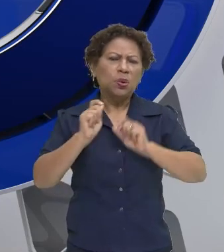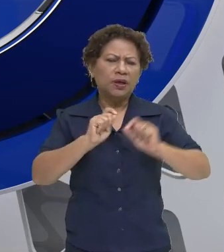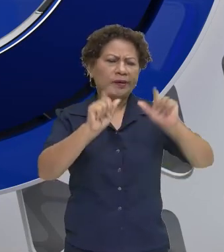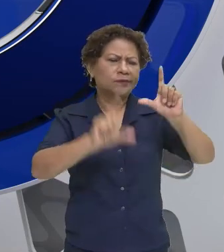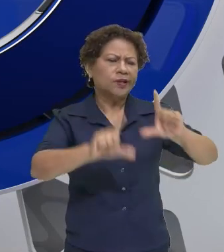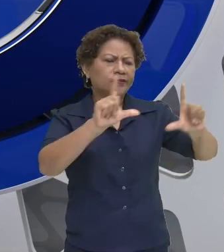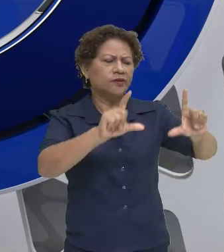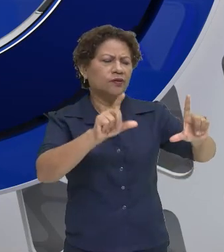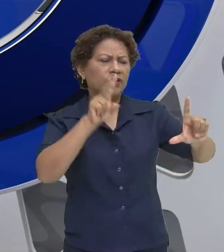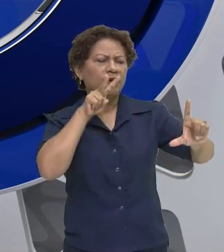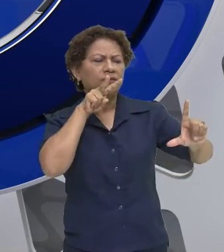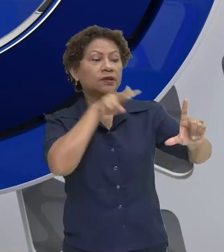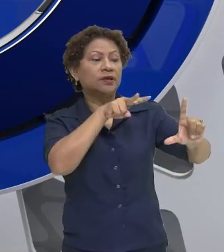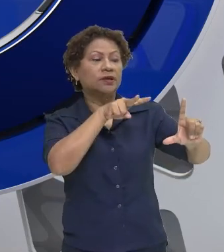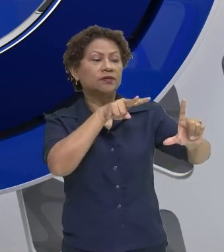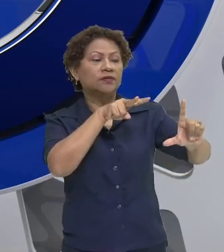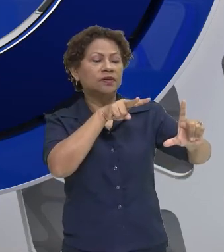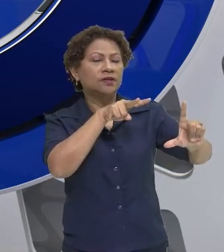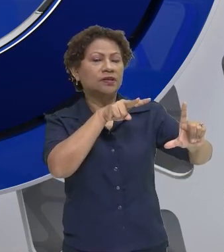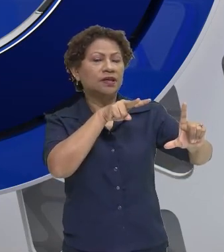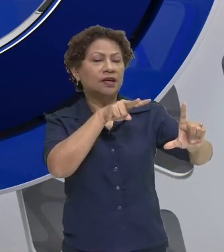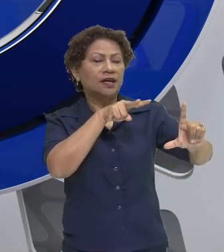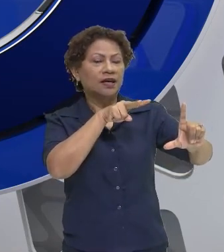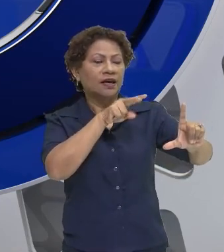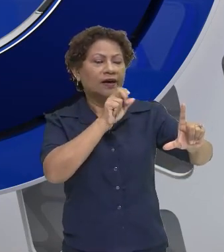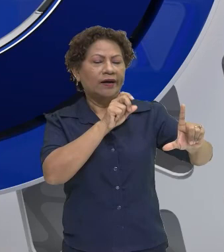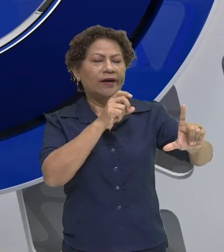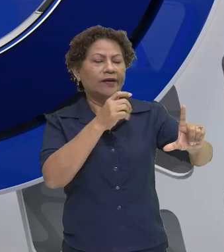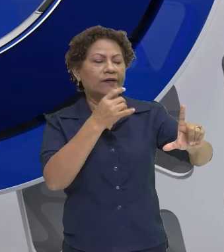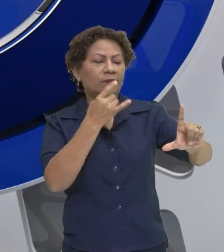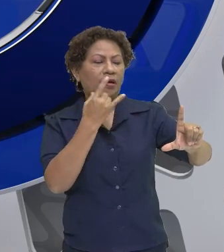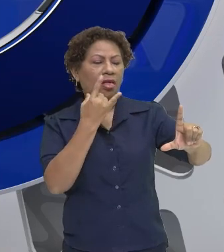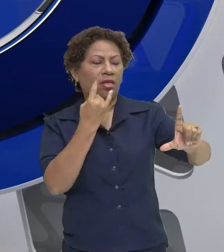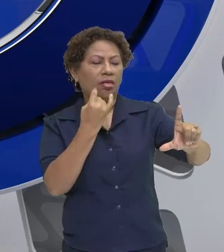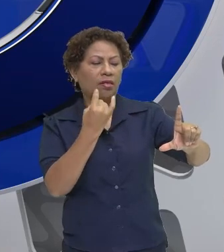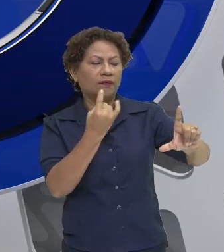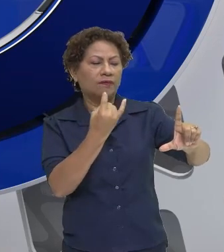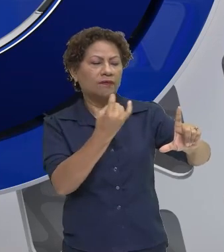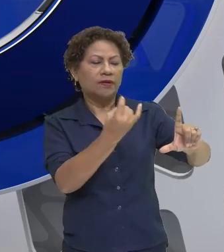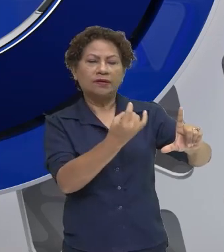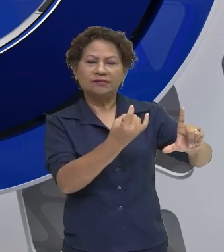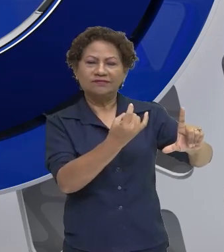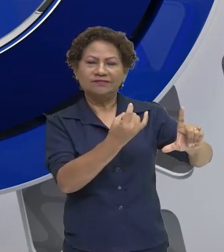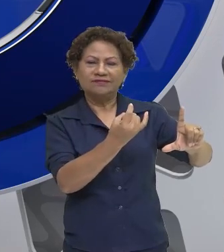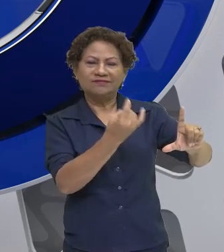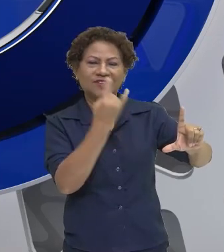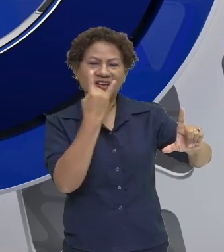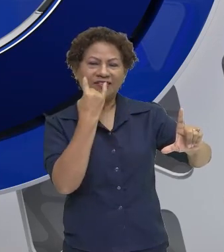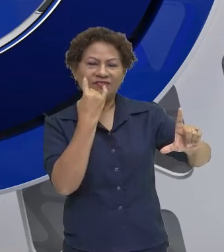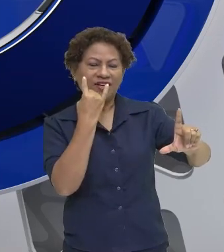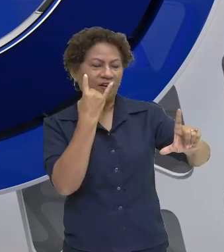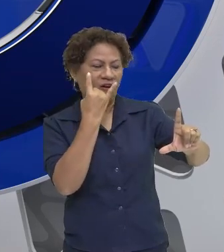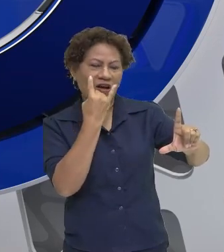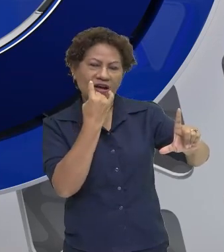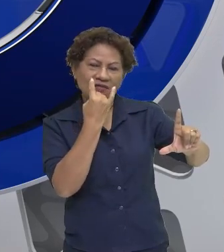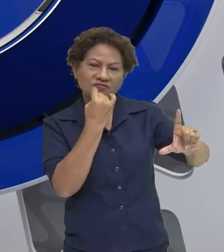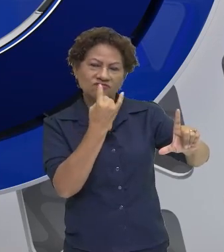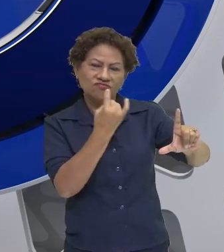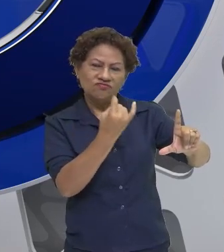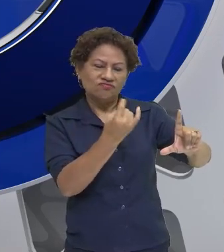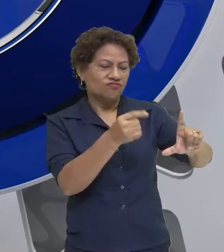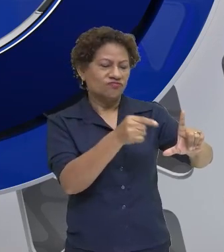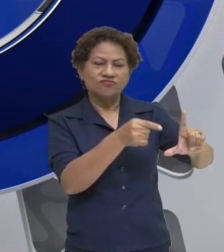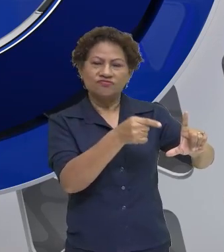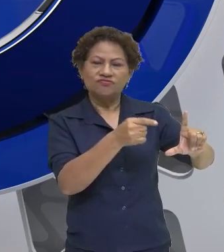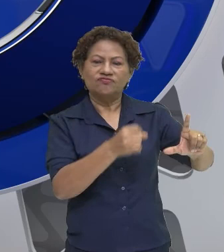o que as pessoas passam através da internet, é a verdade suprema. As pessoas não vão além, elas pegam como se fosse algo